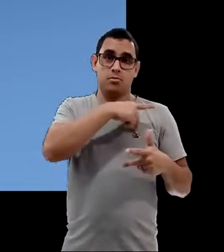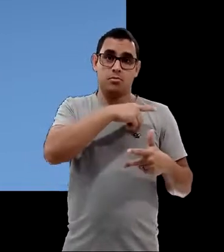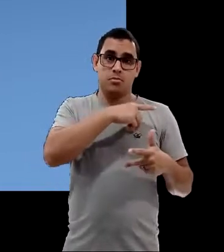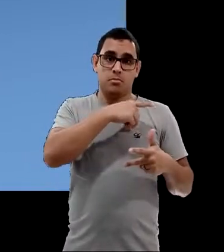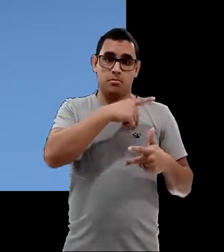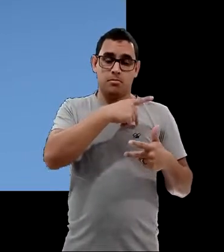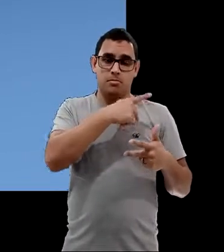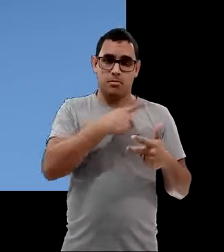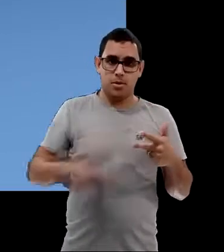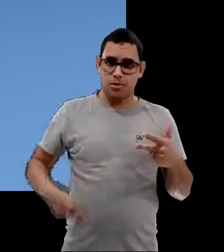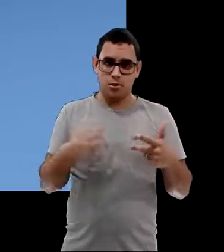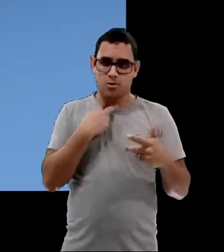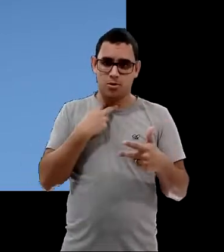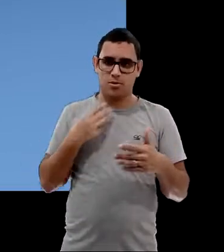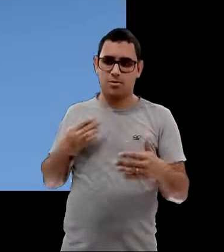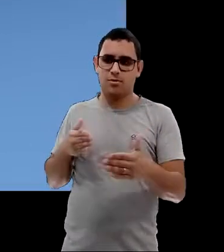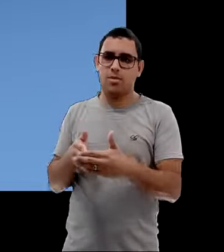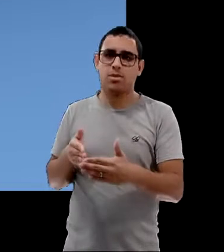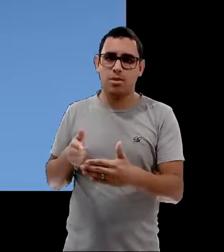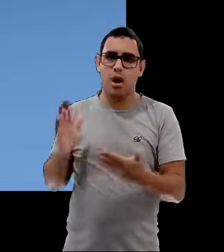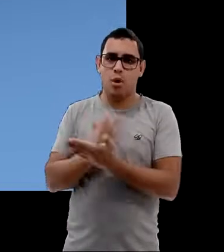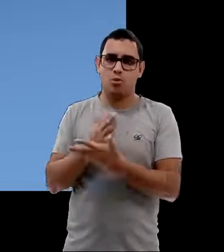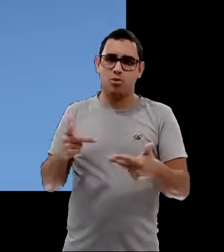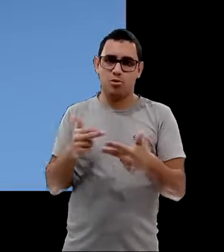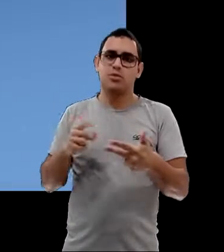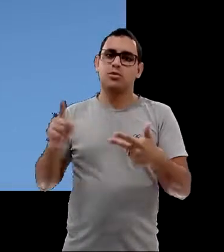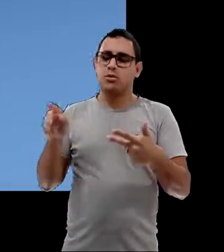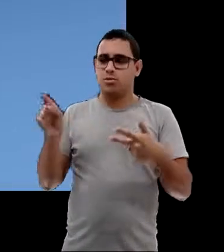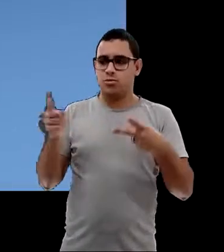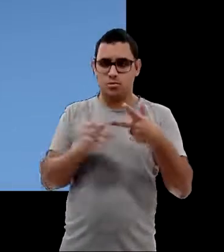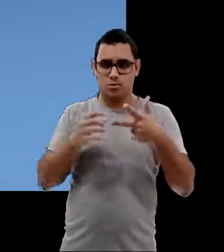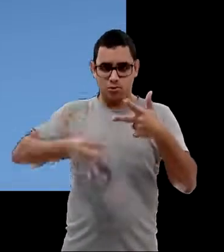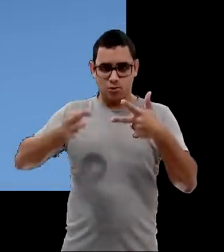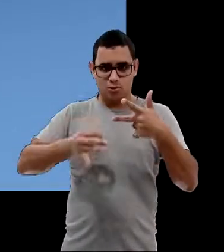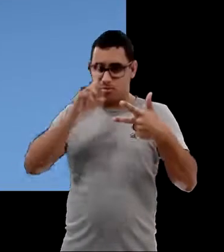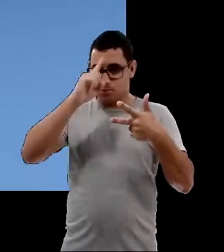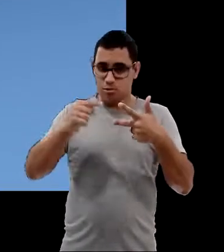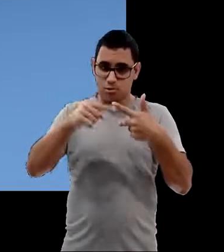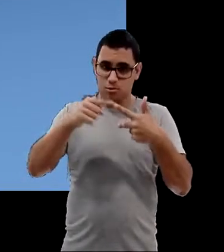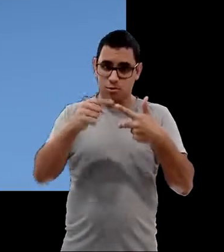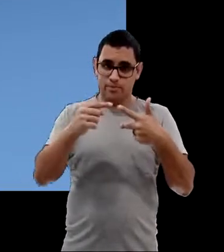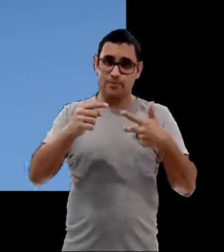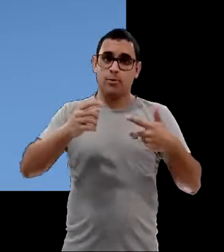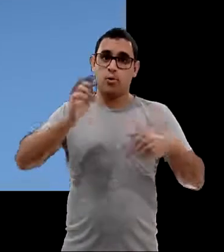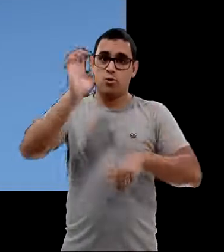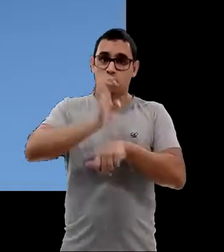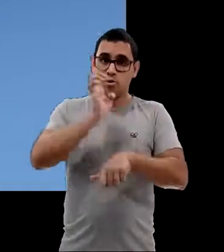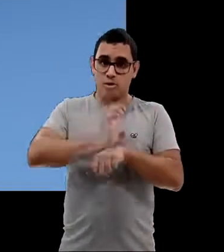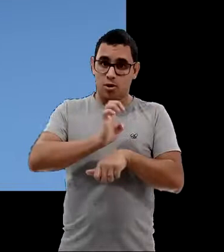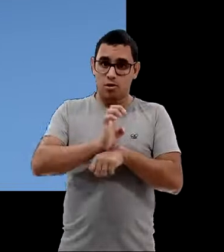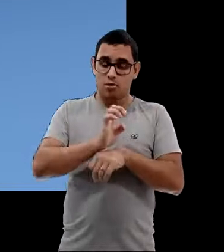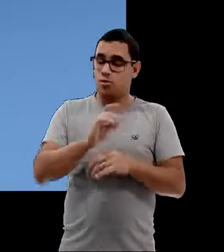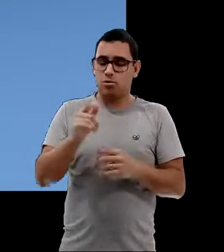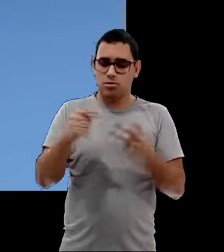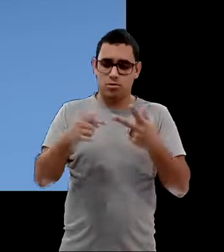a nação não podia interferir. Então, de certa forma, os recursos que são